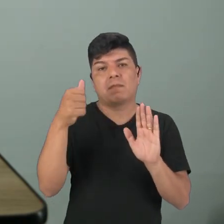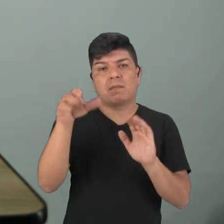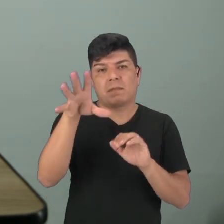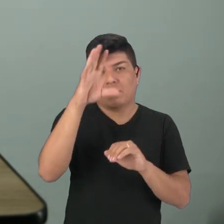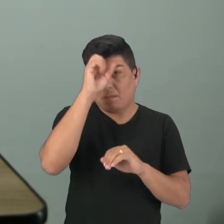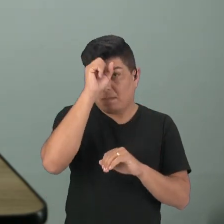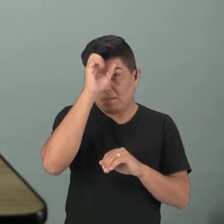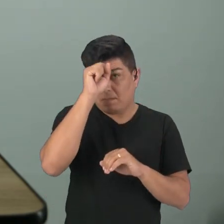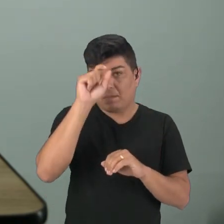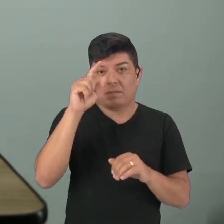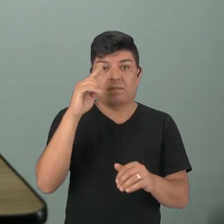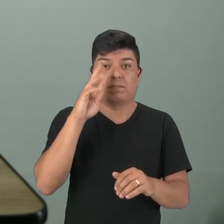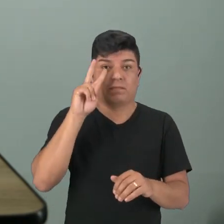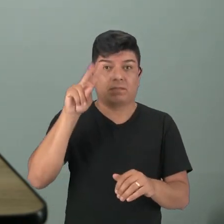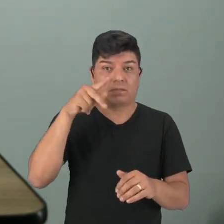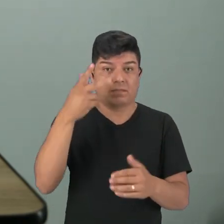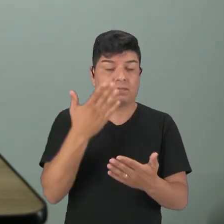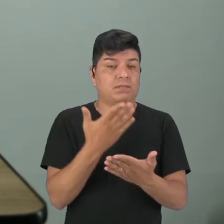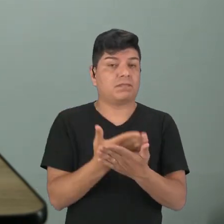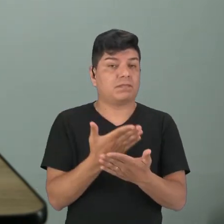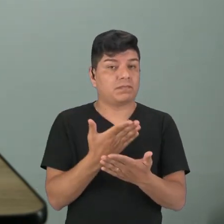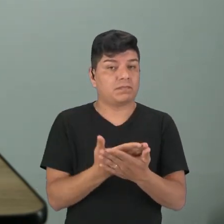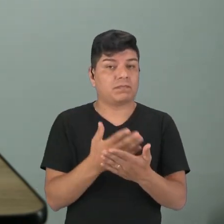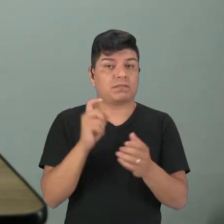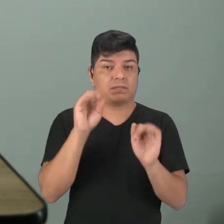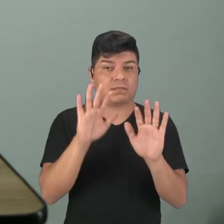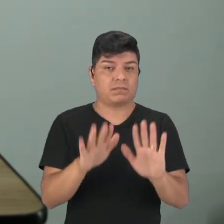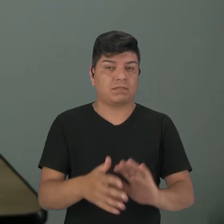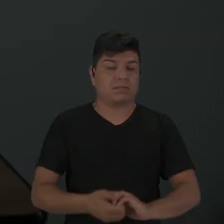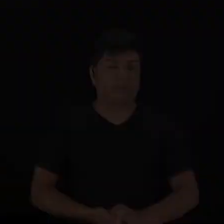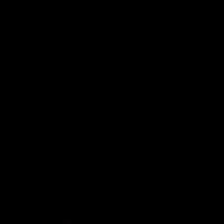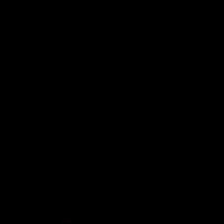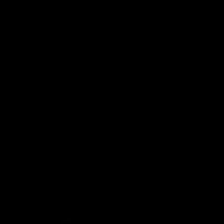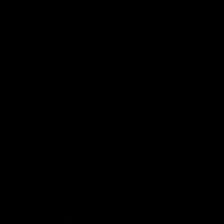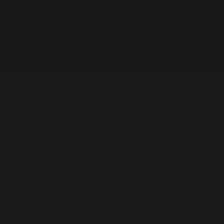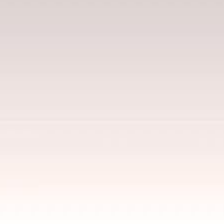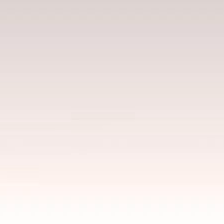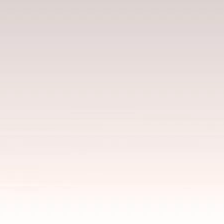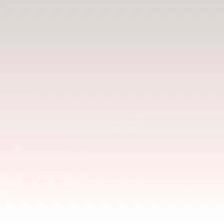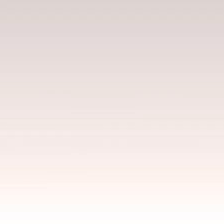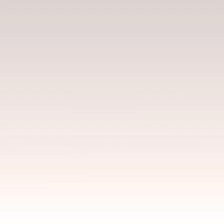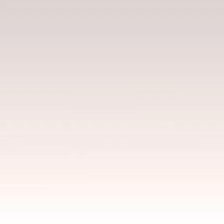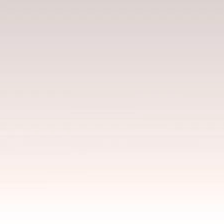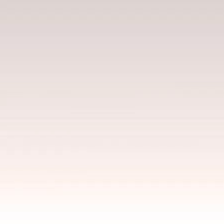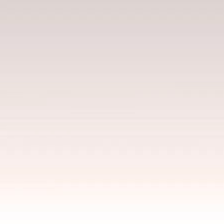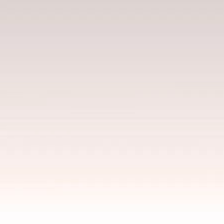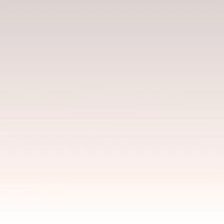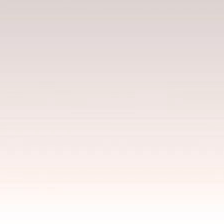aprendizado. Te vejo na próxima aula. Fica com Deus!